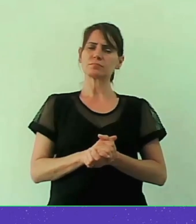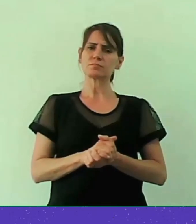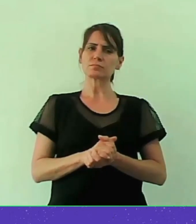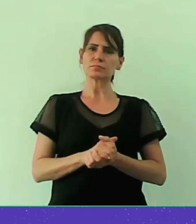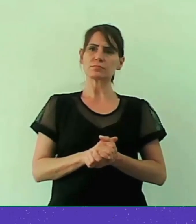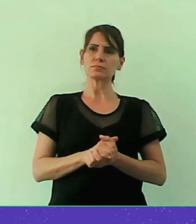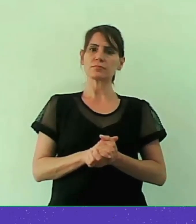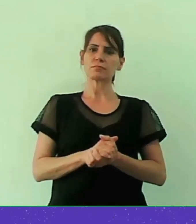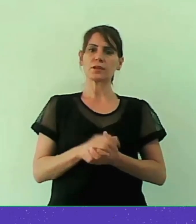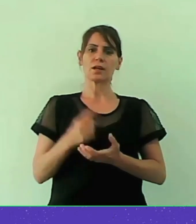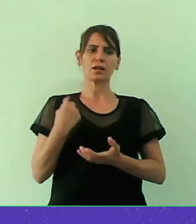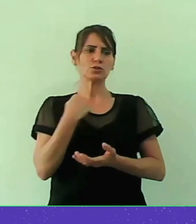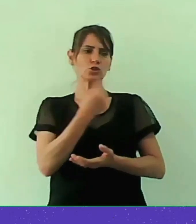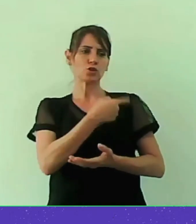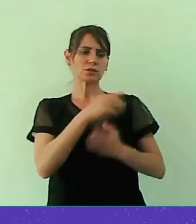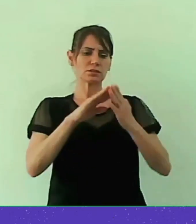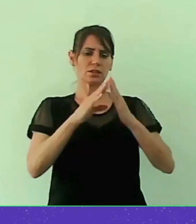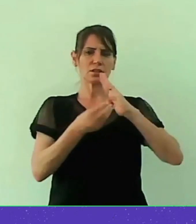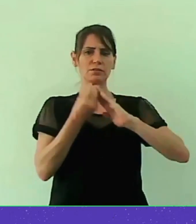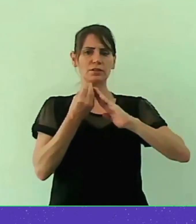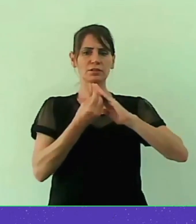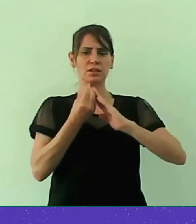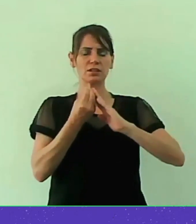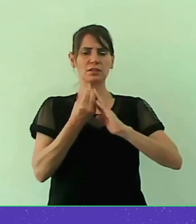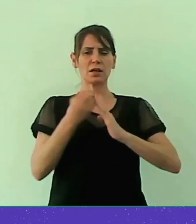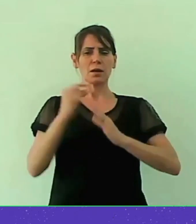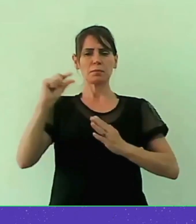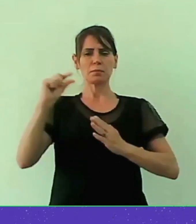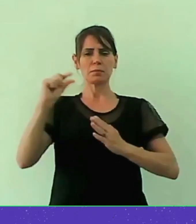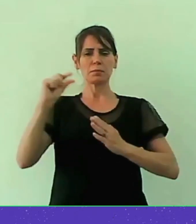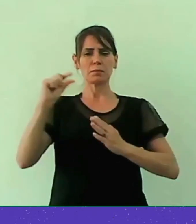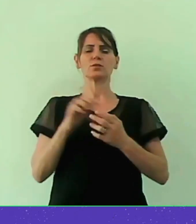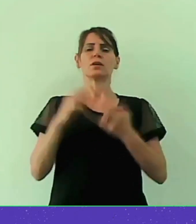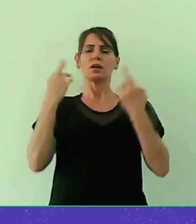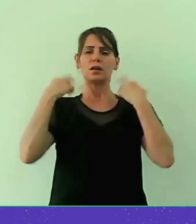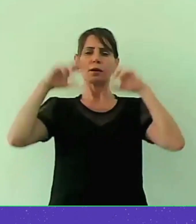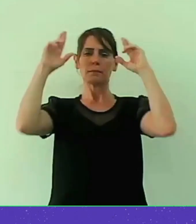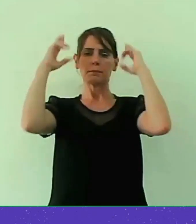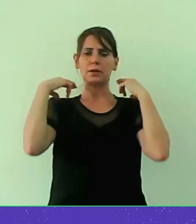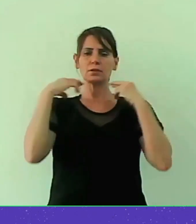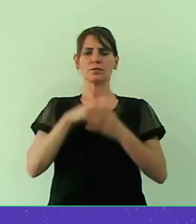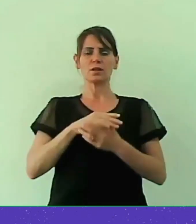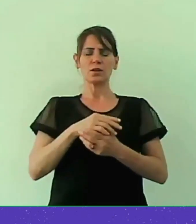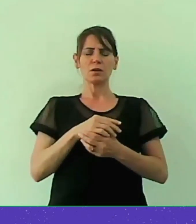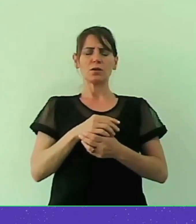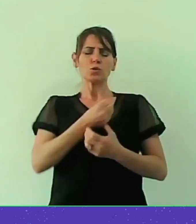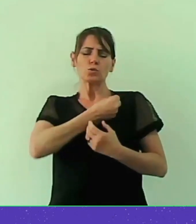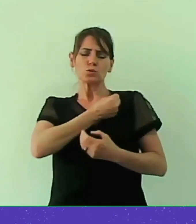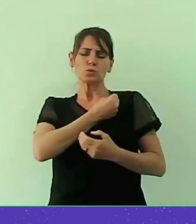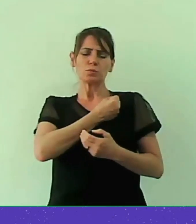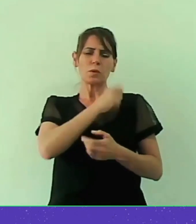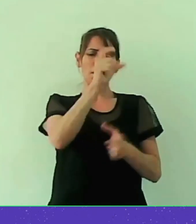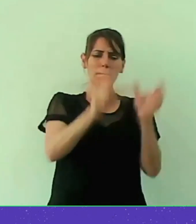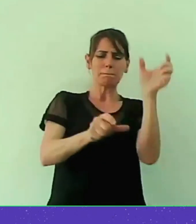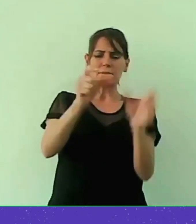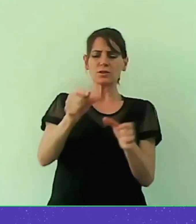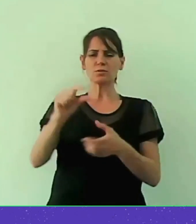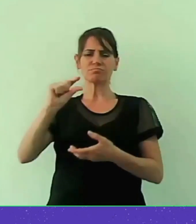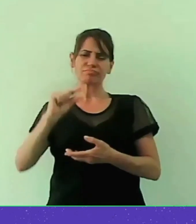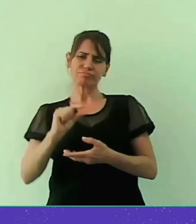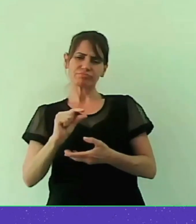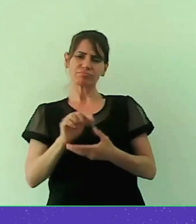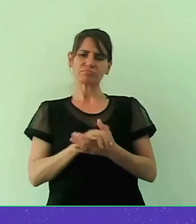fomos chamados de o pequenino rebanho, um número pequeno de pessoas, com ações